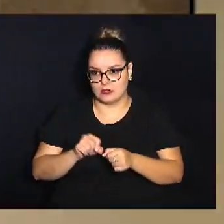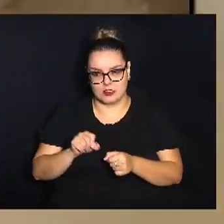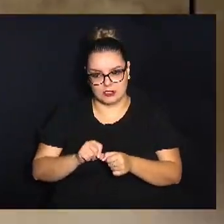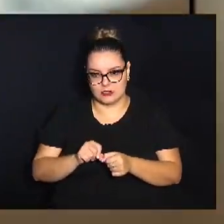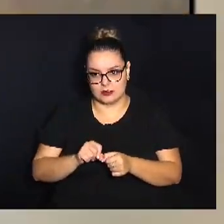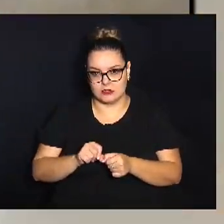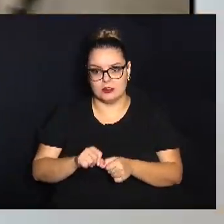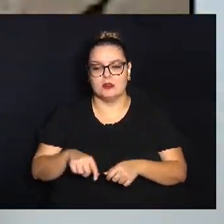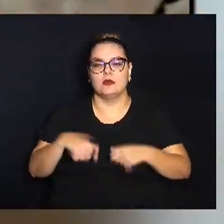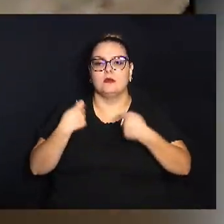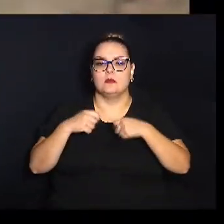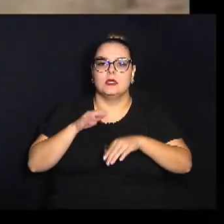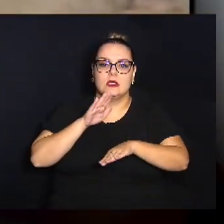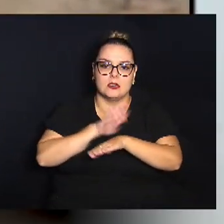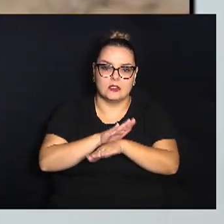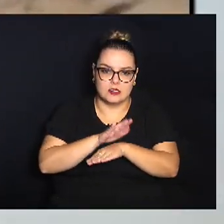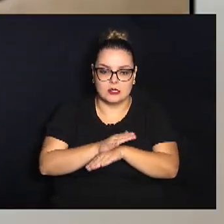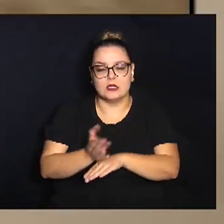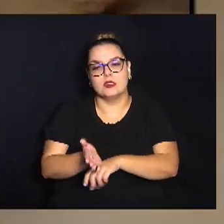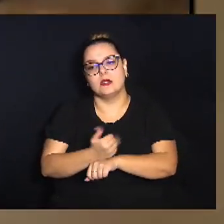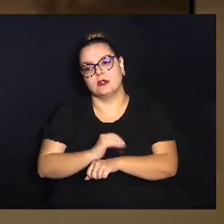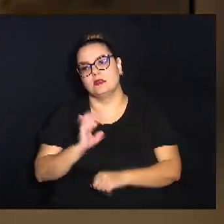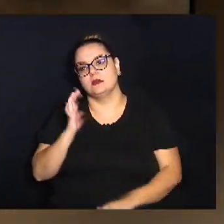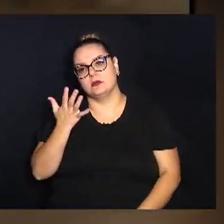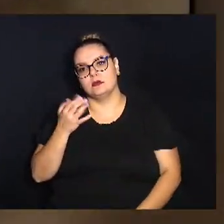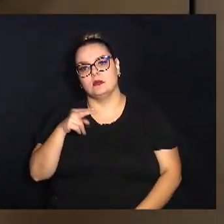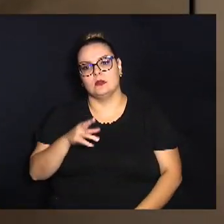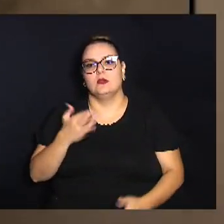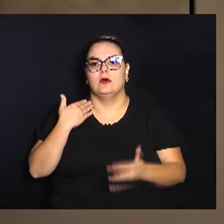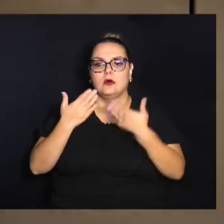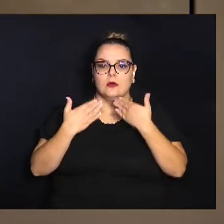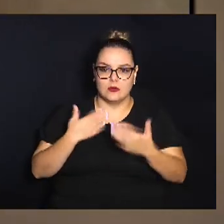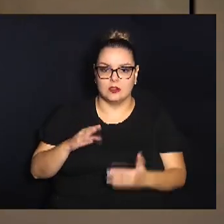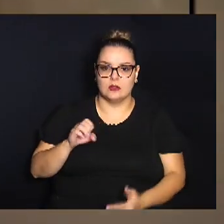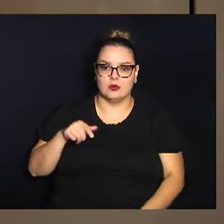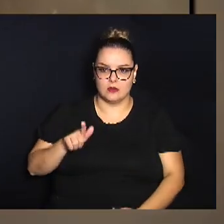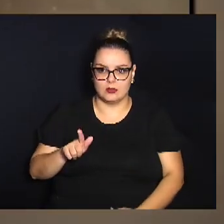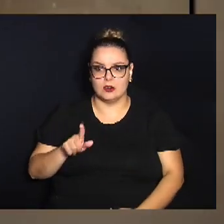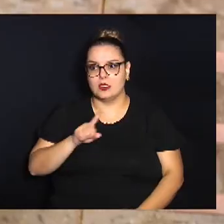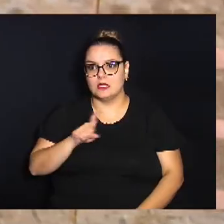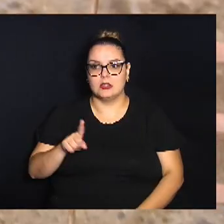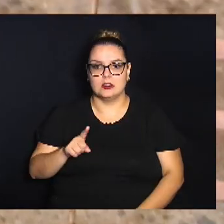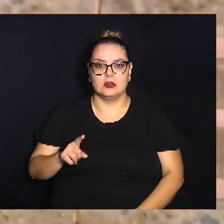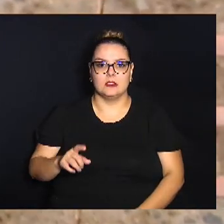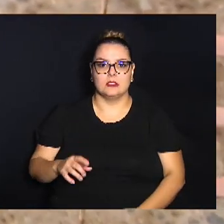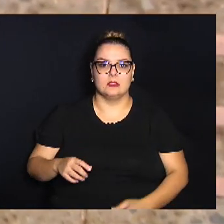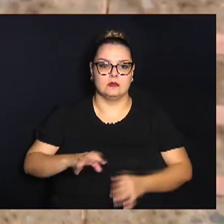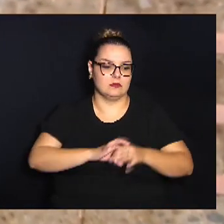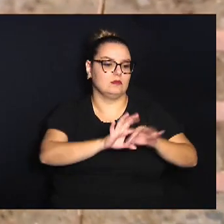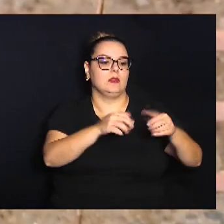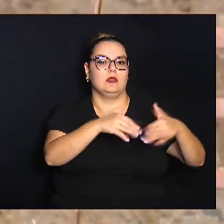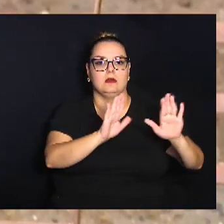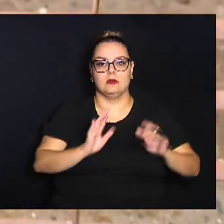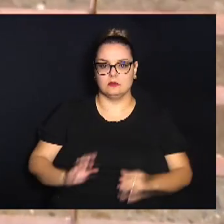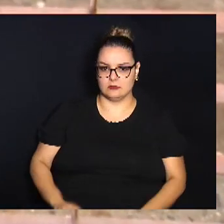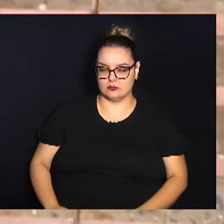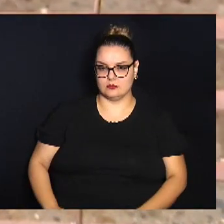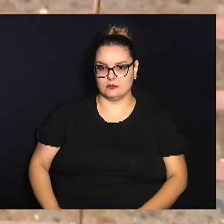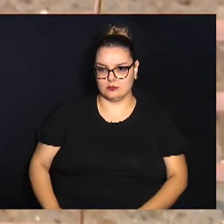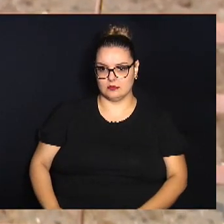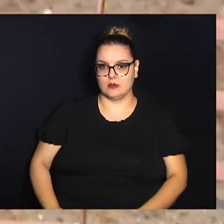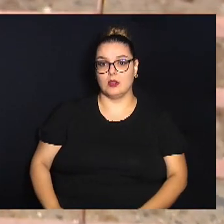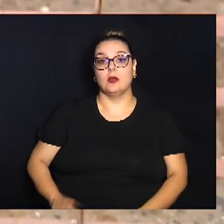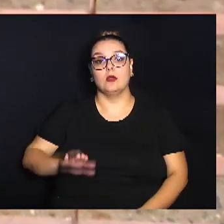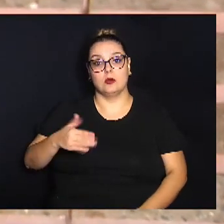Tem que pedir ajuda antes que aconteça, ou conversar com uma ONG, não amarrar e ir embora. Quando alguém se propõe a